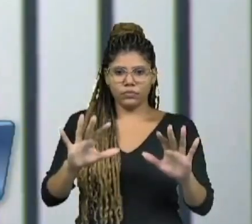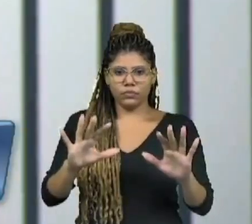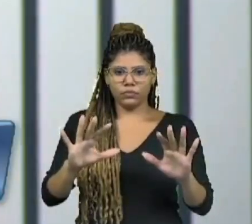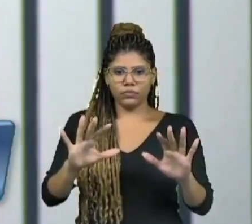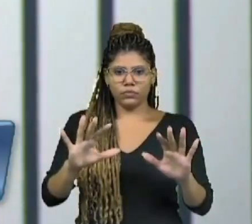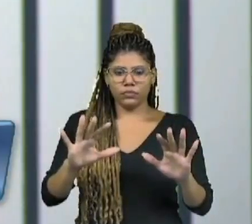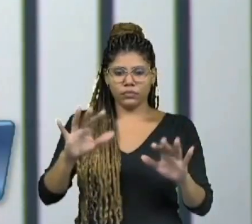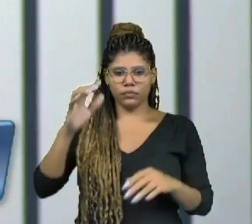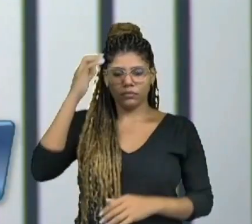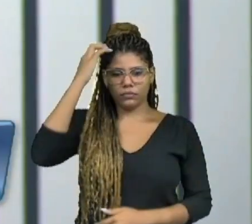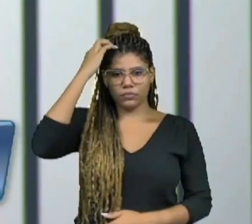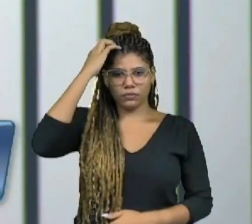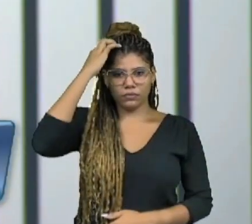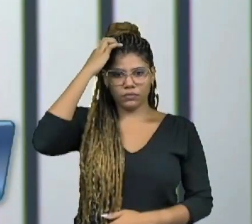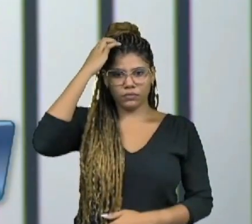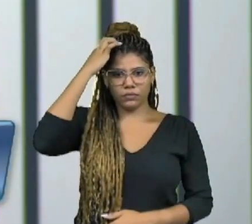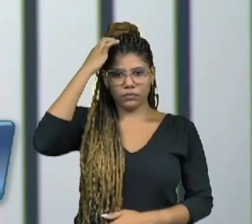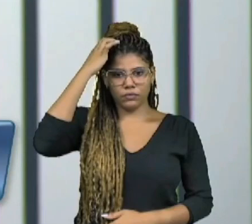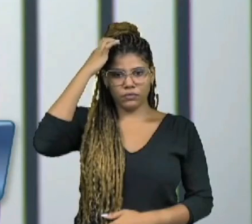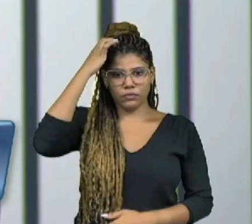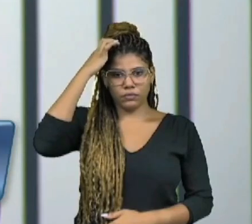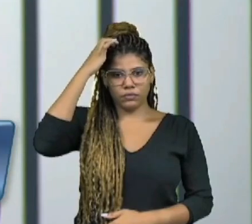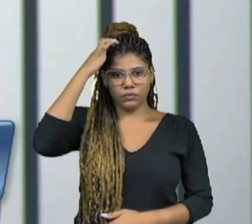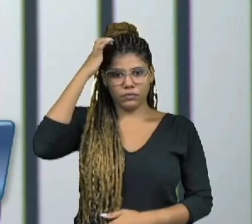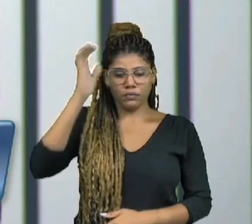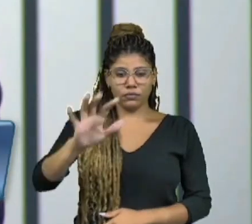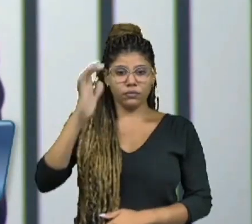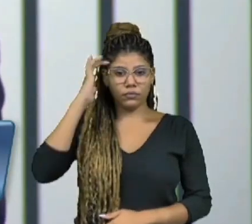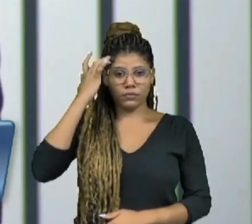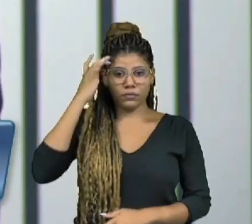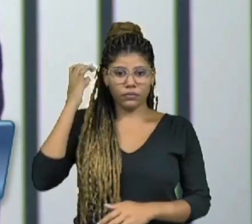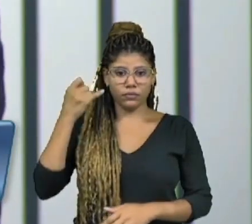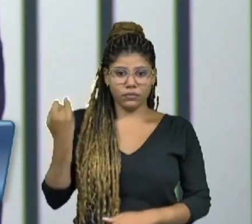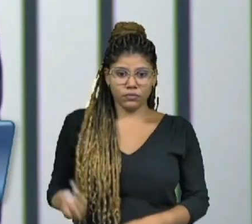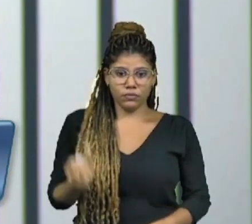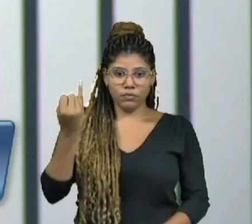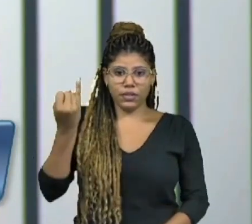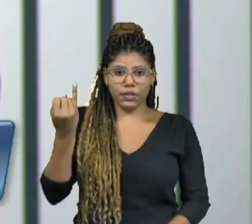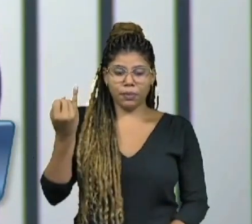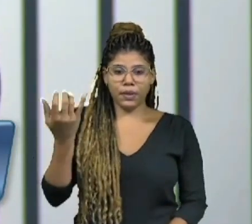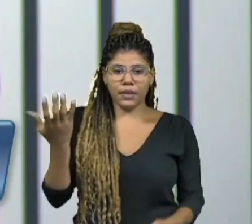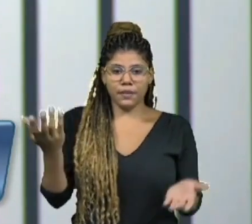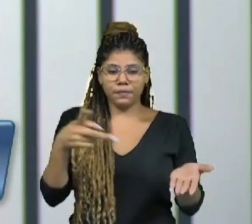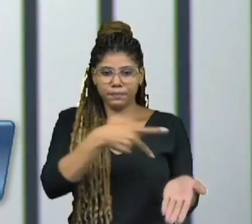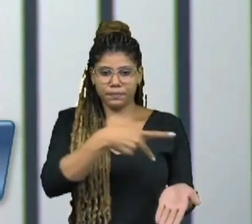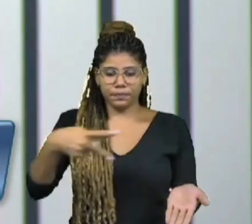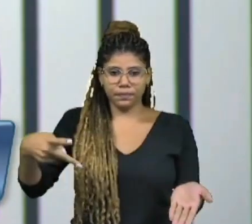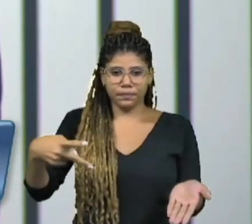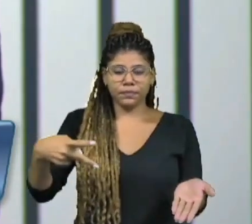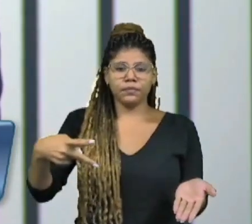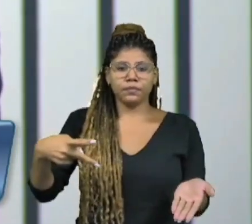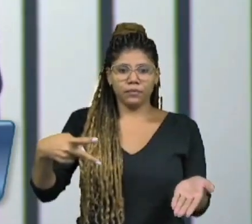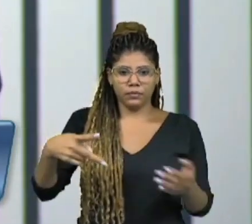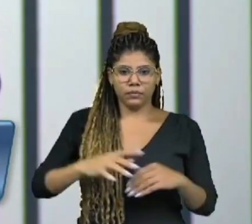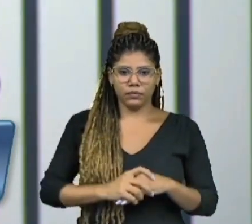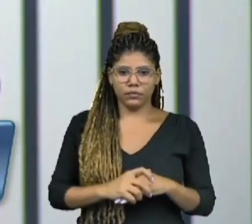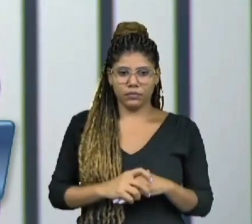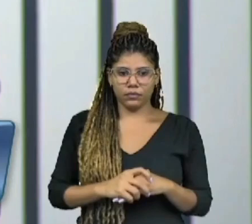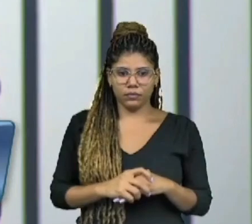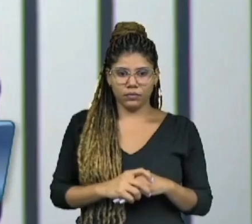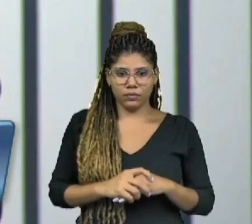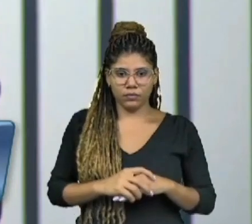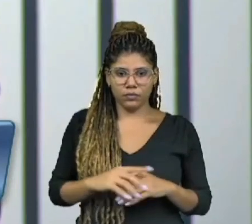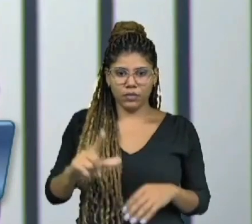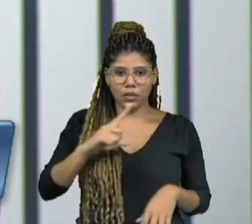Eu permito, Vossa Excelência. É só para dar uma explicação que eu acho importante. A presidência, ao meu juízo, para que haja